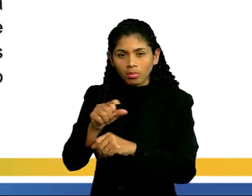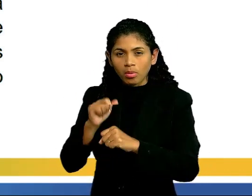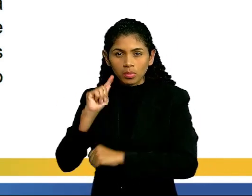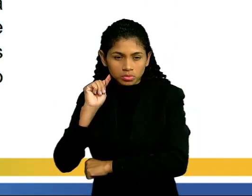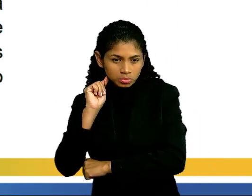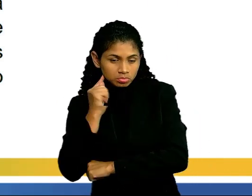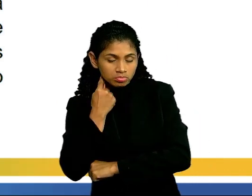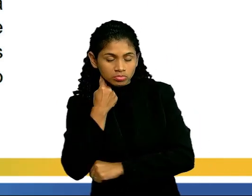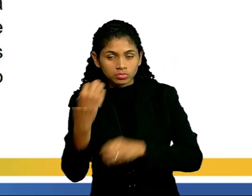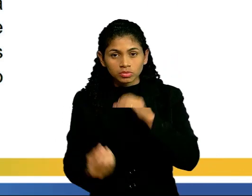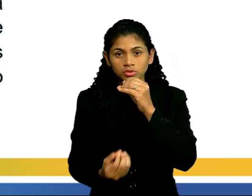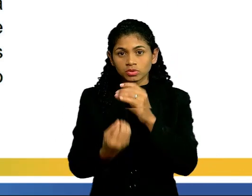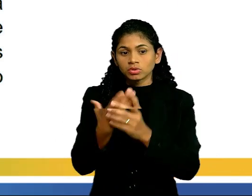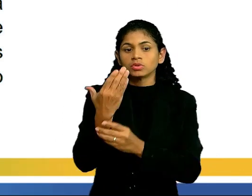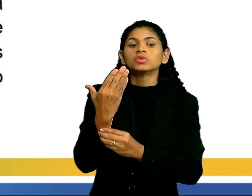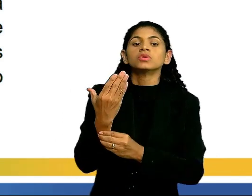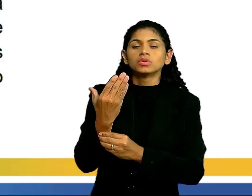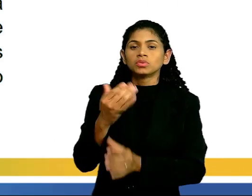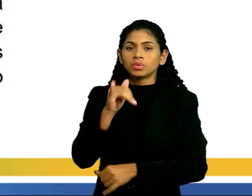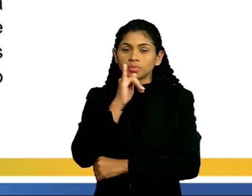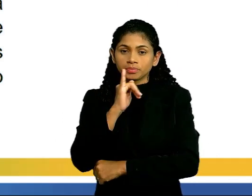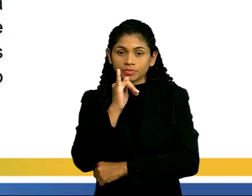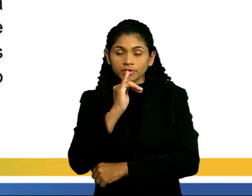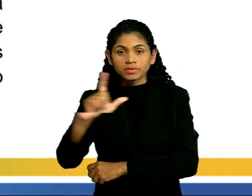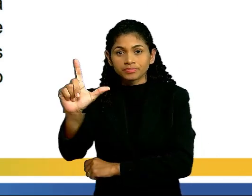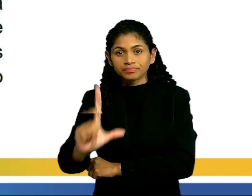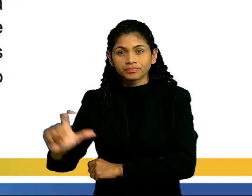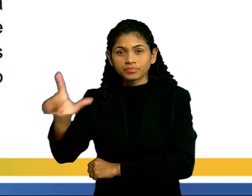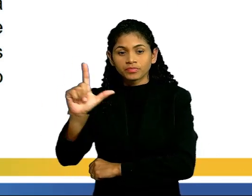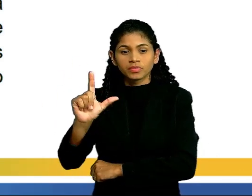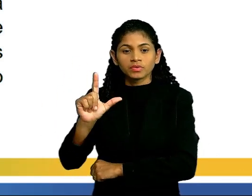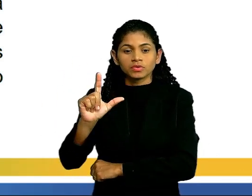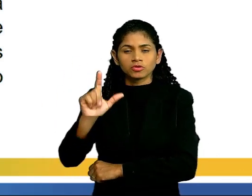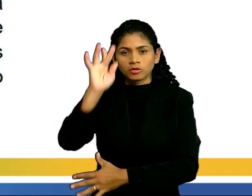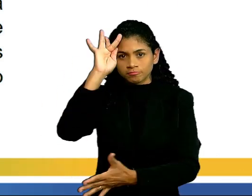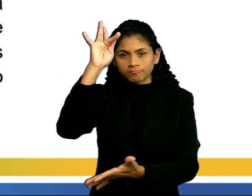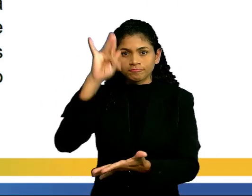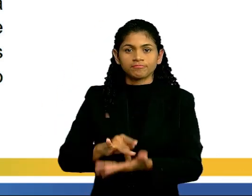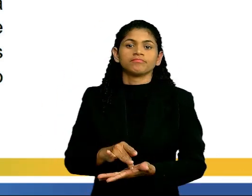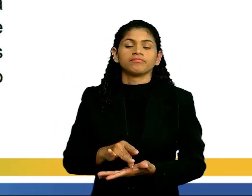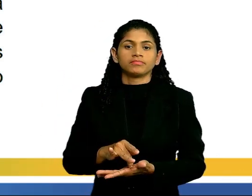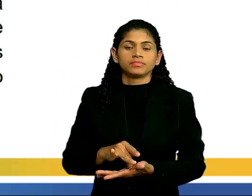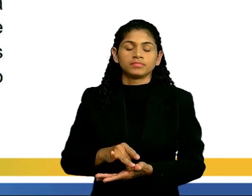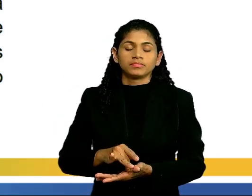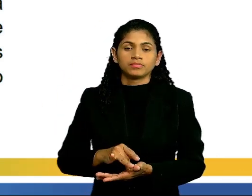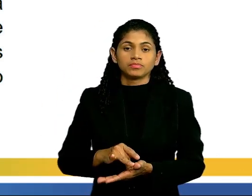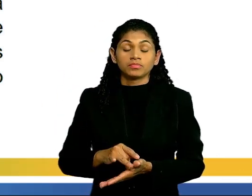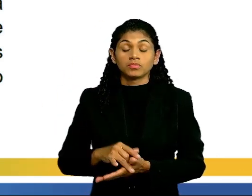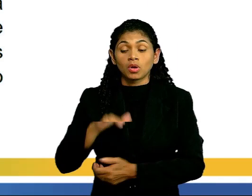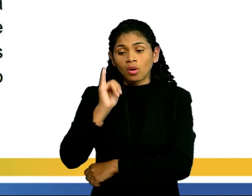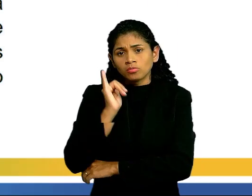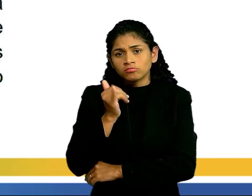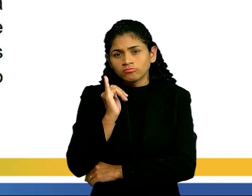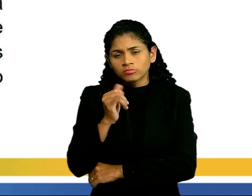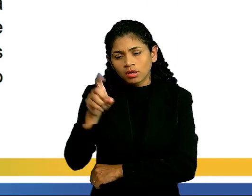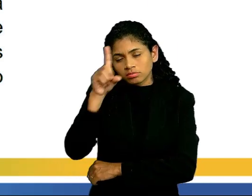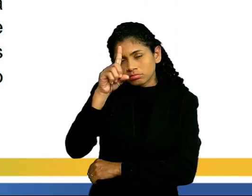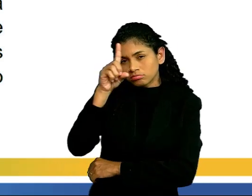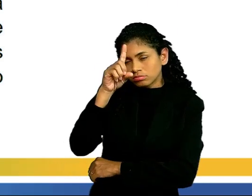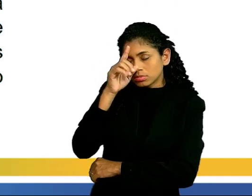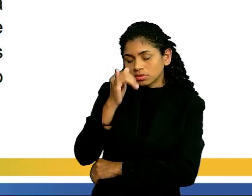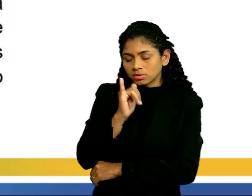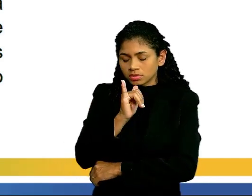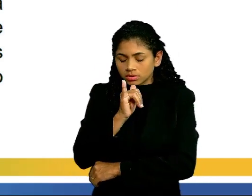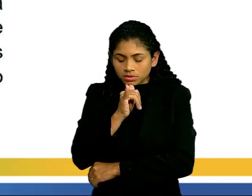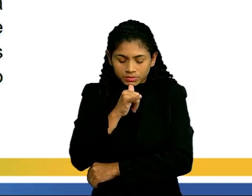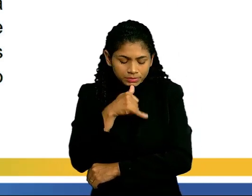Jesus, surgiu este autêntico exemplo de literatura verdade, que relata o cotidiano triste e cruel